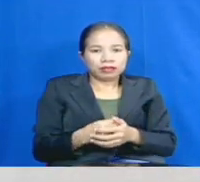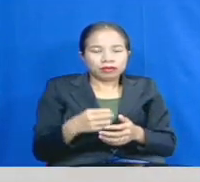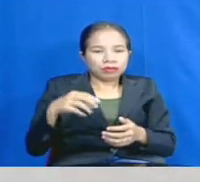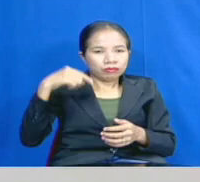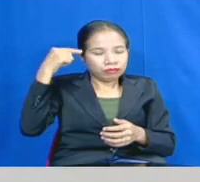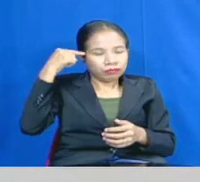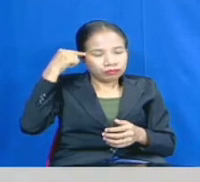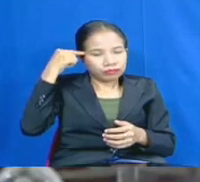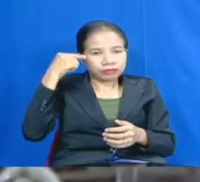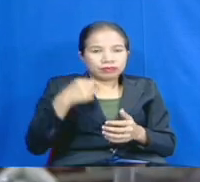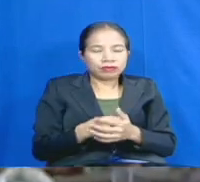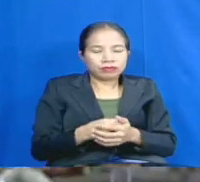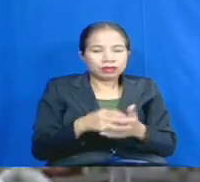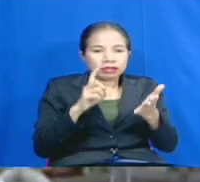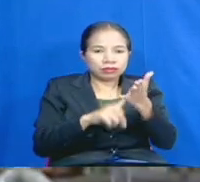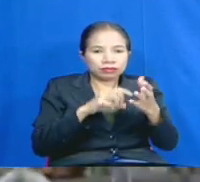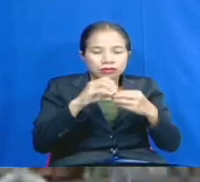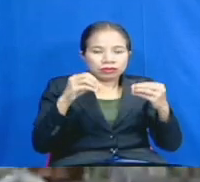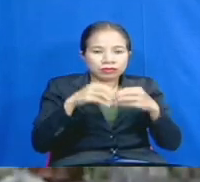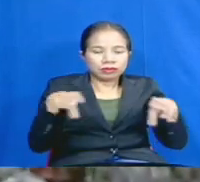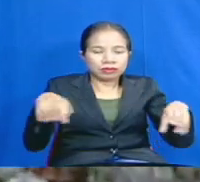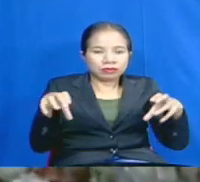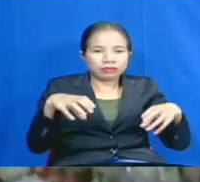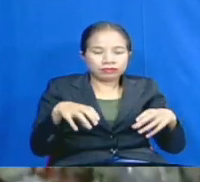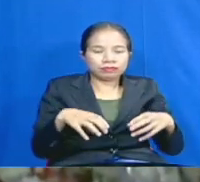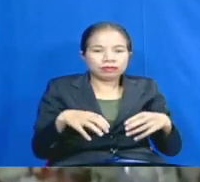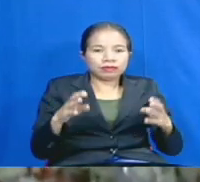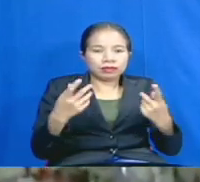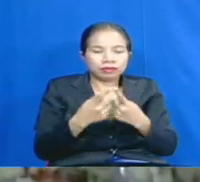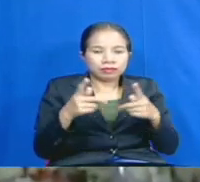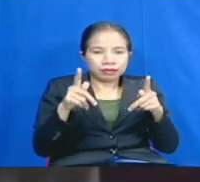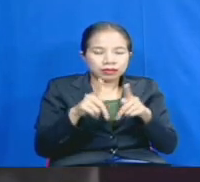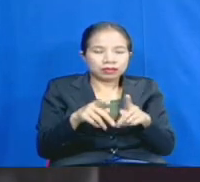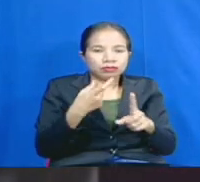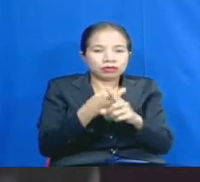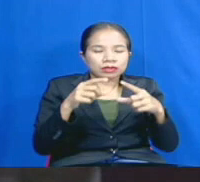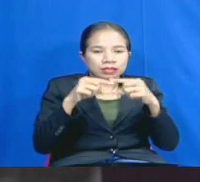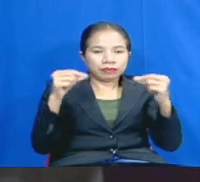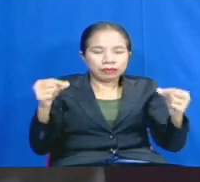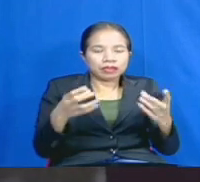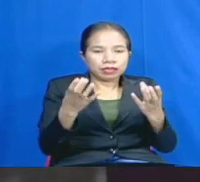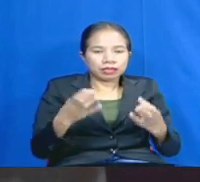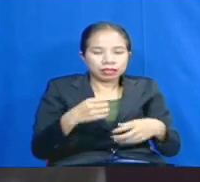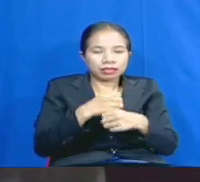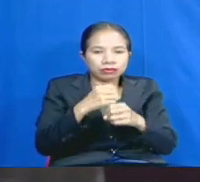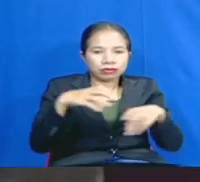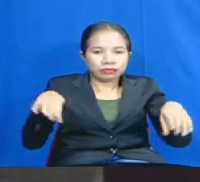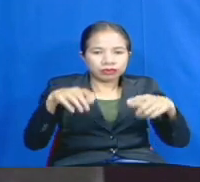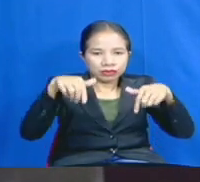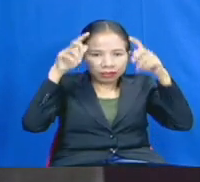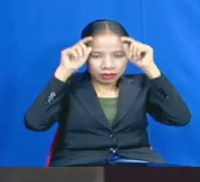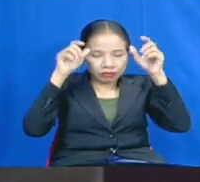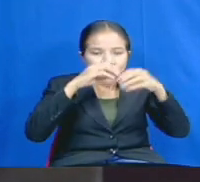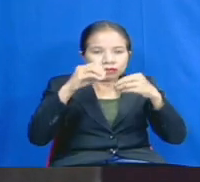Governo, onde discute com a posição da empresa Kenja. Na empresa Botbalum, Rússia e Japão, né, beia prontidão a atuar o investimento em Timor-Leste